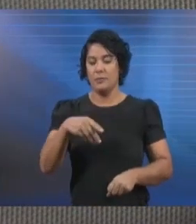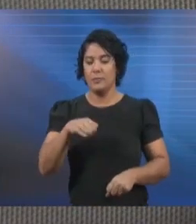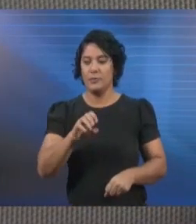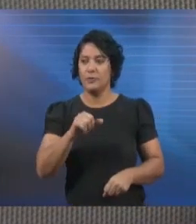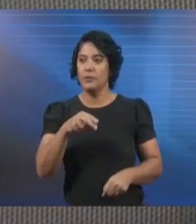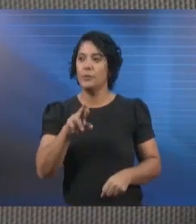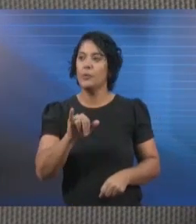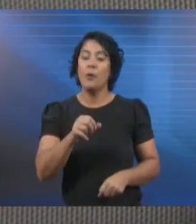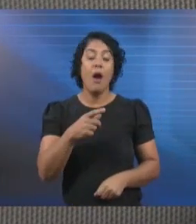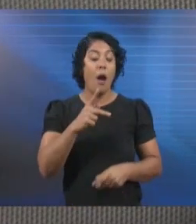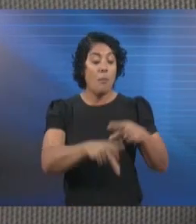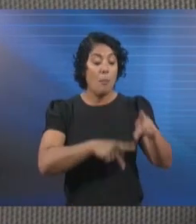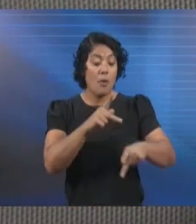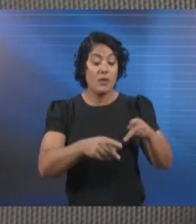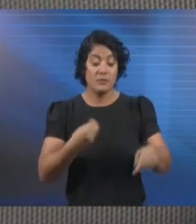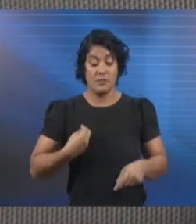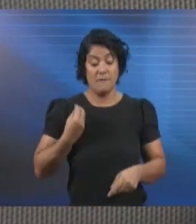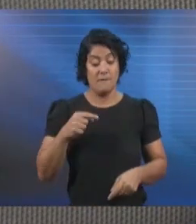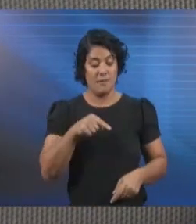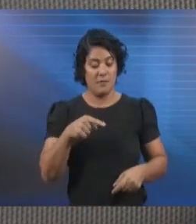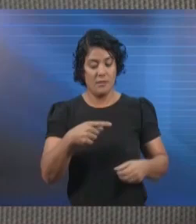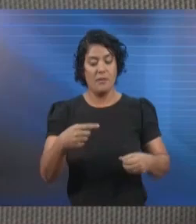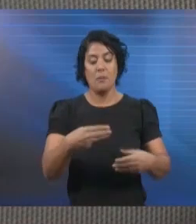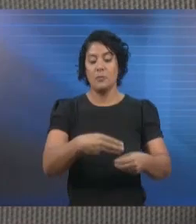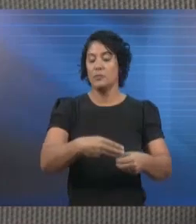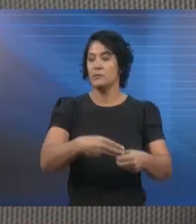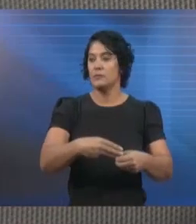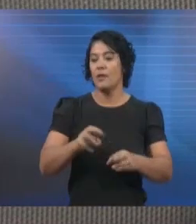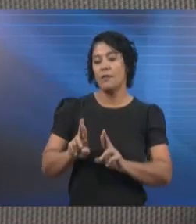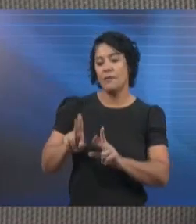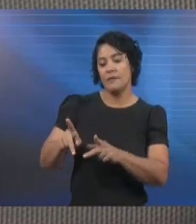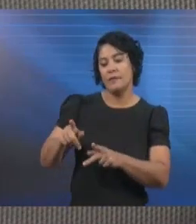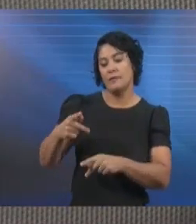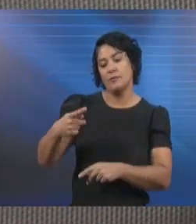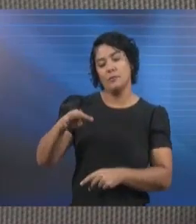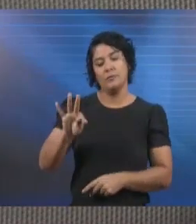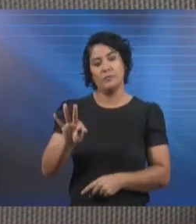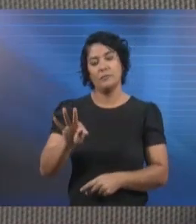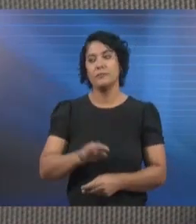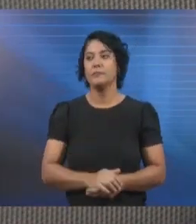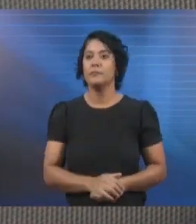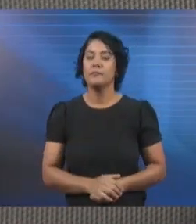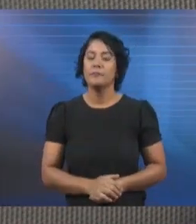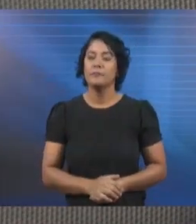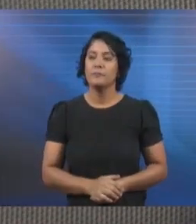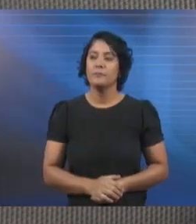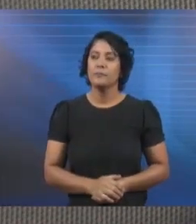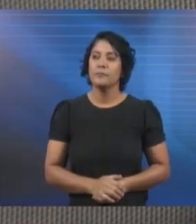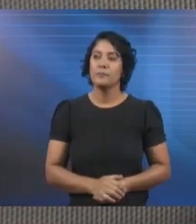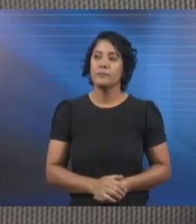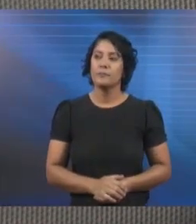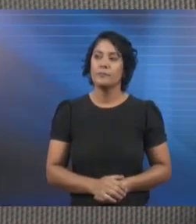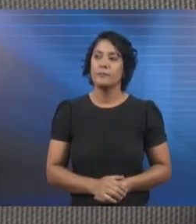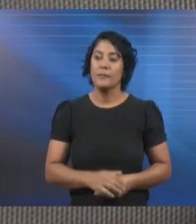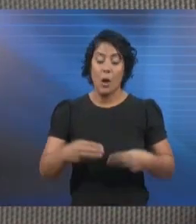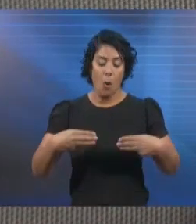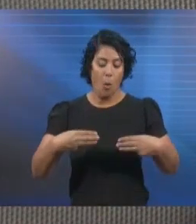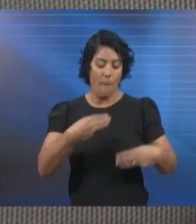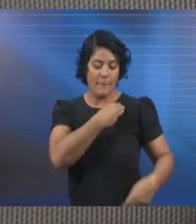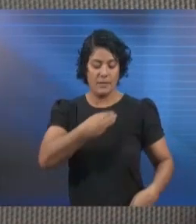povo que vive ali naquele município diferente aqui do PT inclusive o ministro Paulo